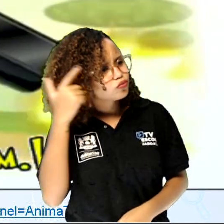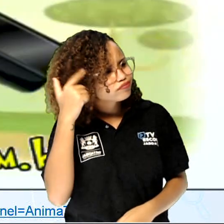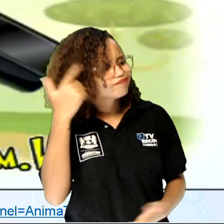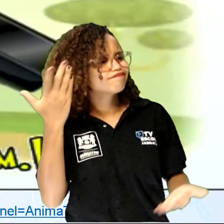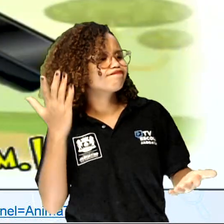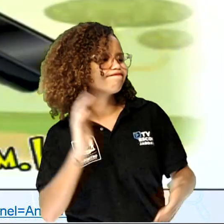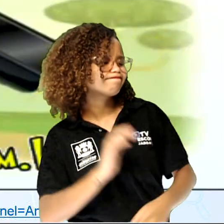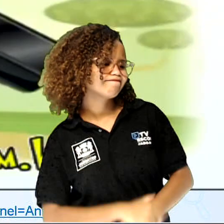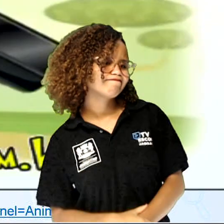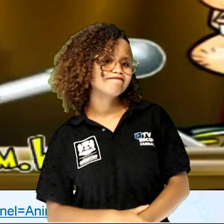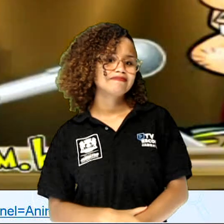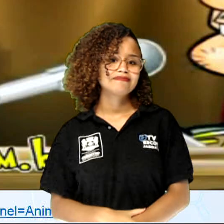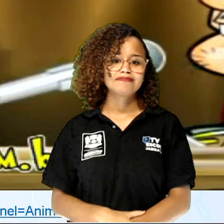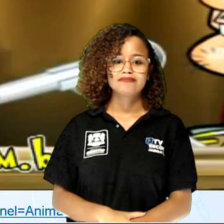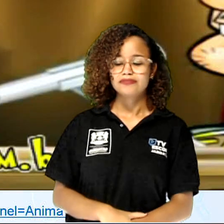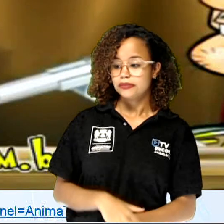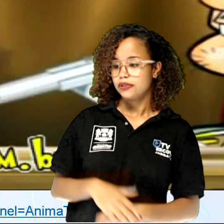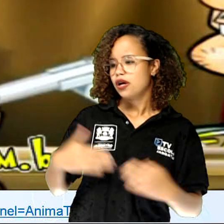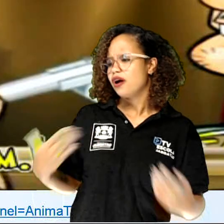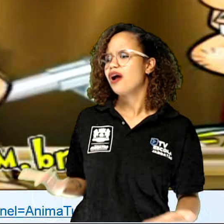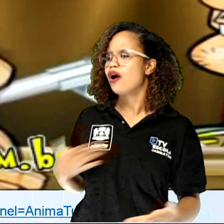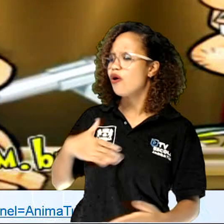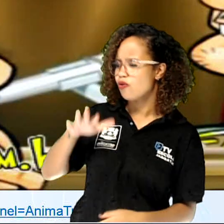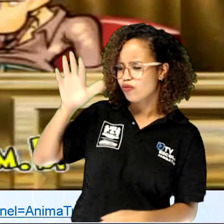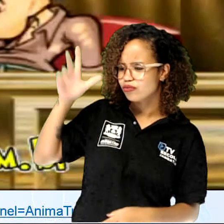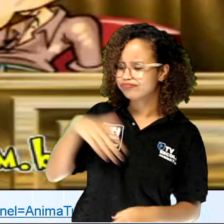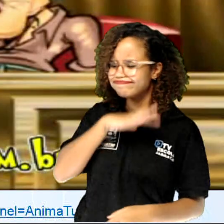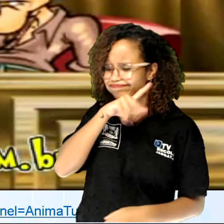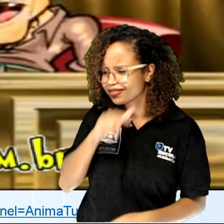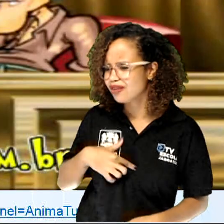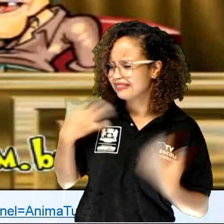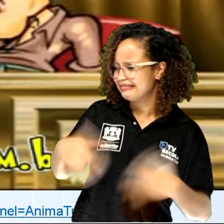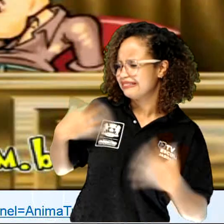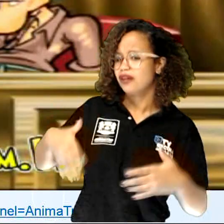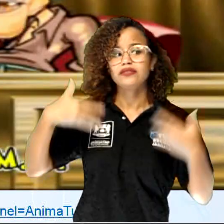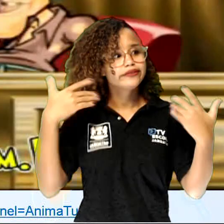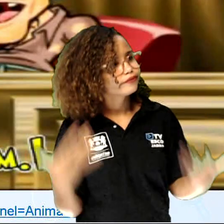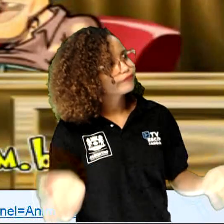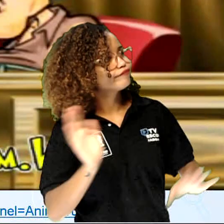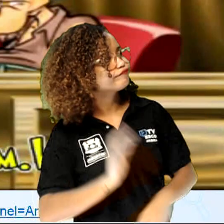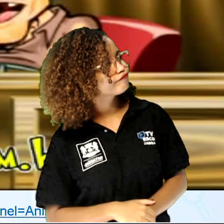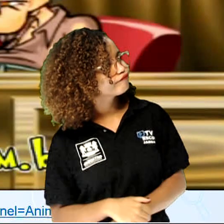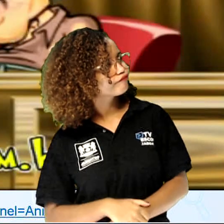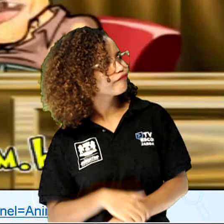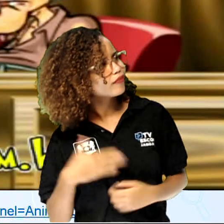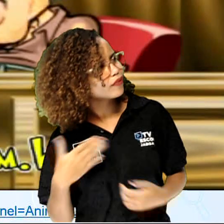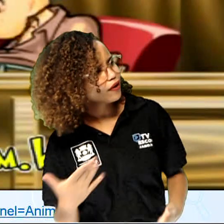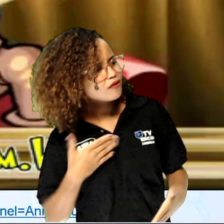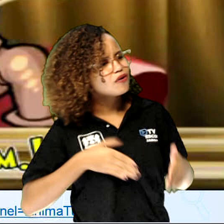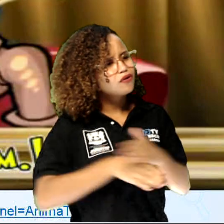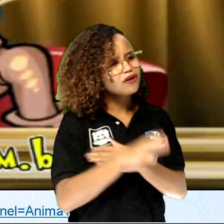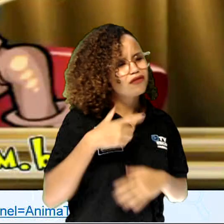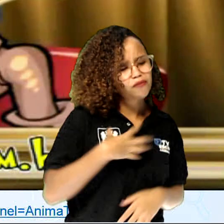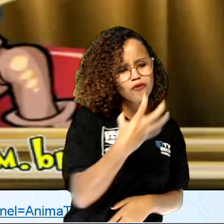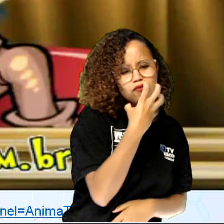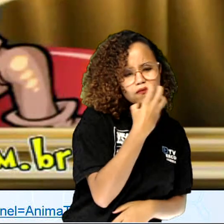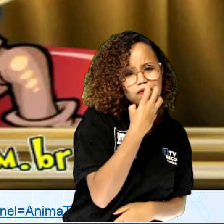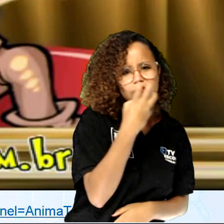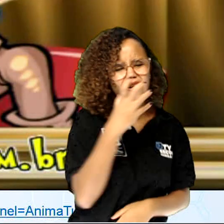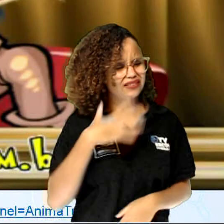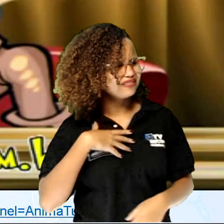dele. Claro, o animal estava lá agonizando. Foi justamente. E ele saiu, foi lá ver meu cachorro. Era uma